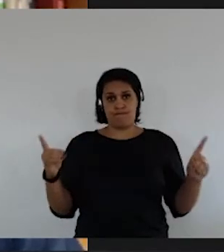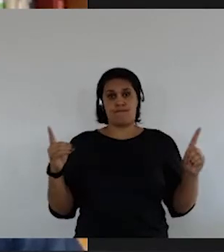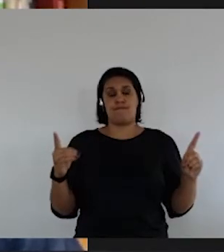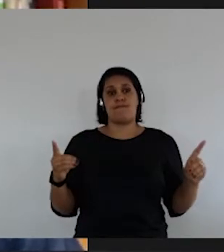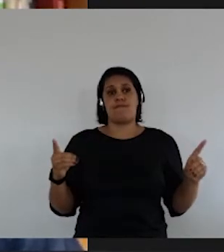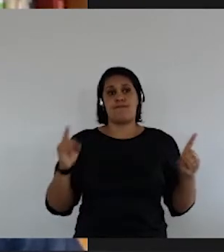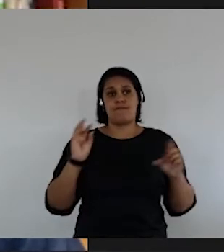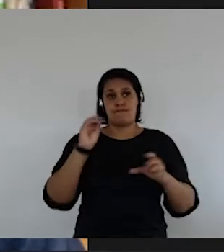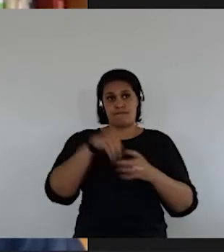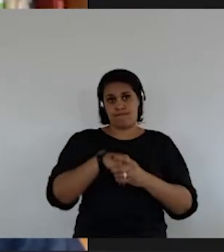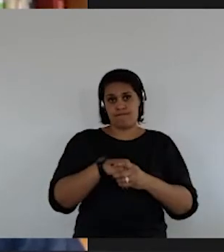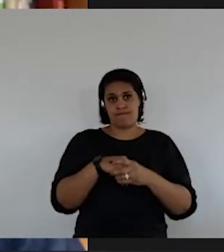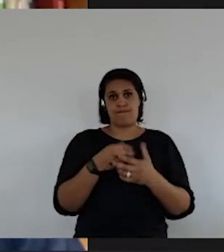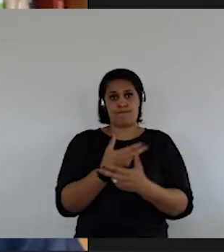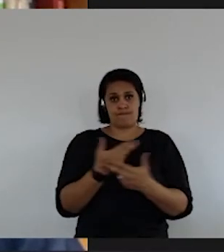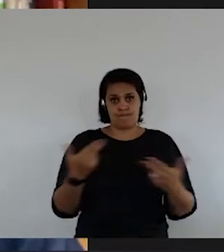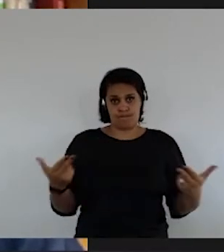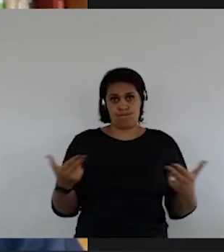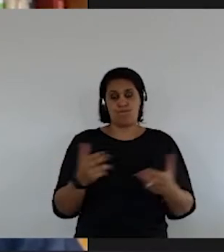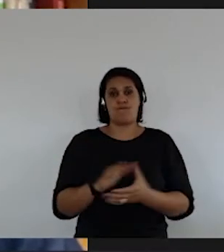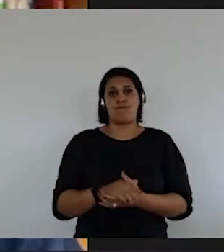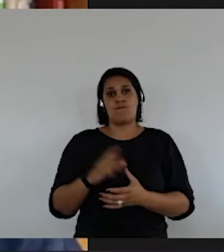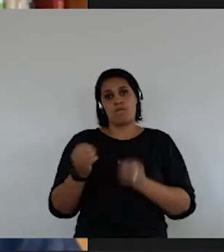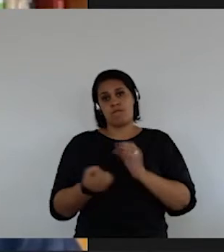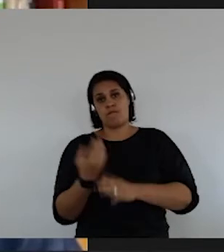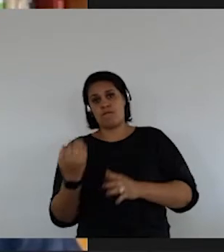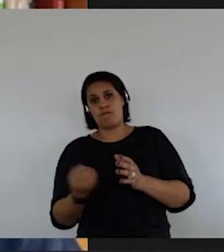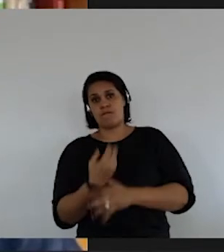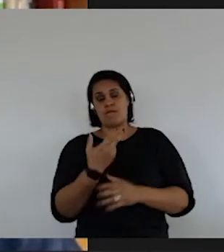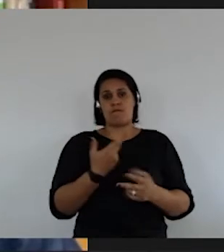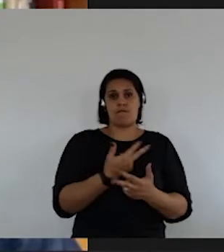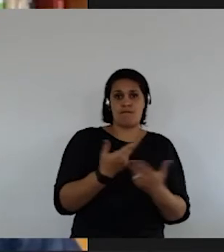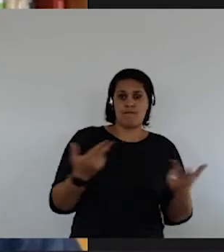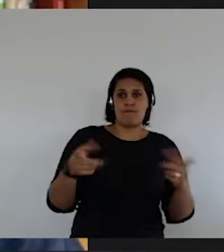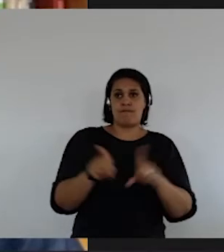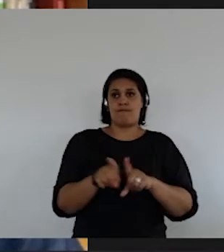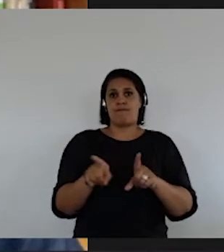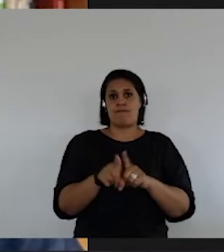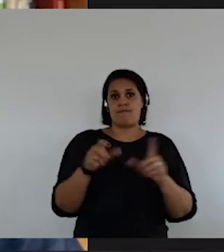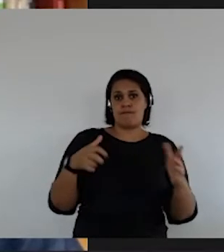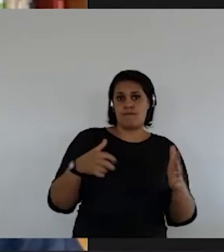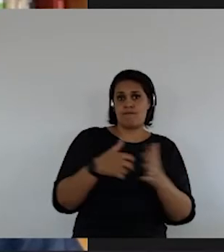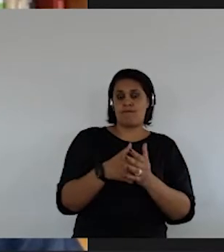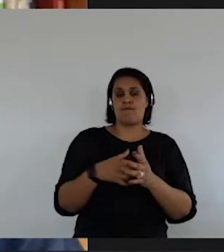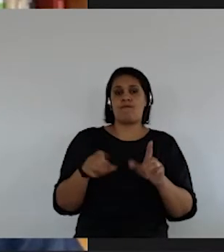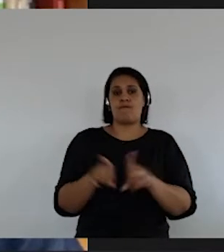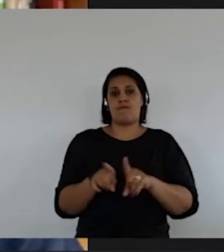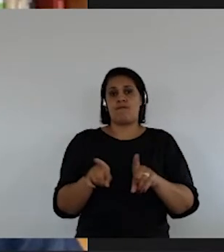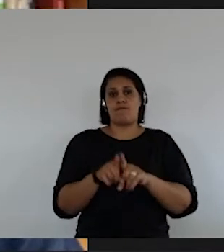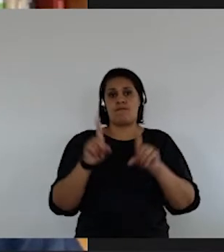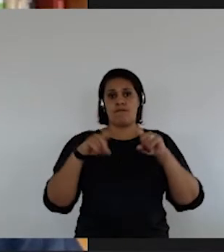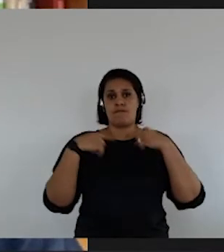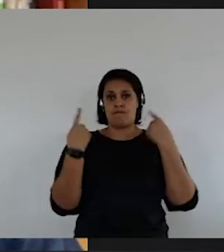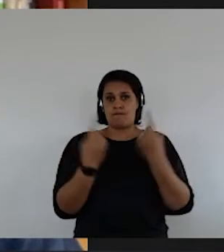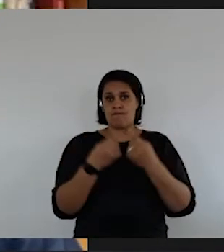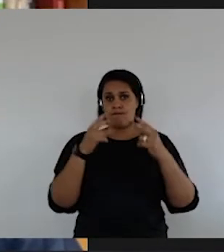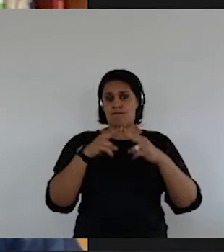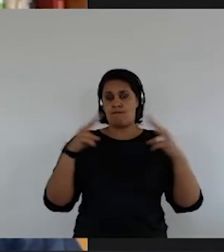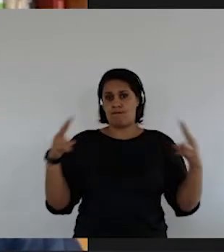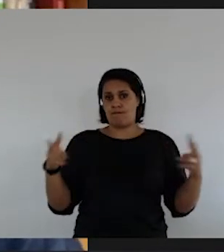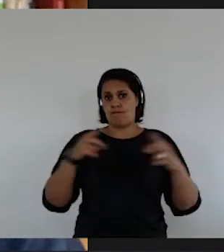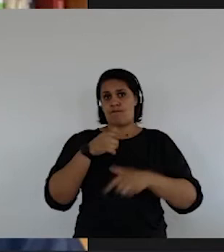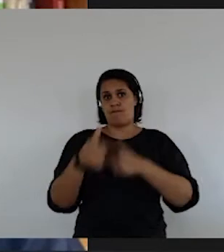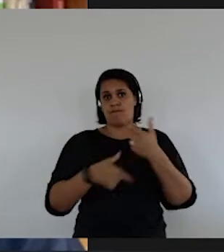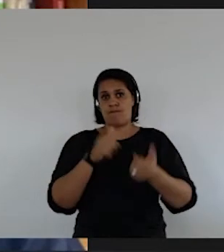expedientes internos, como elaboração de decisões e sentenças, minutas, sessões virtuais e atividades